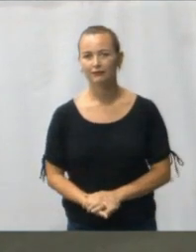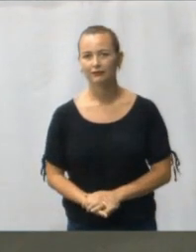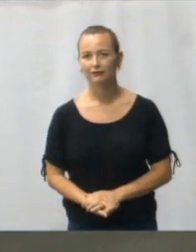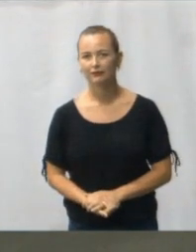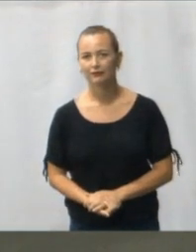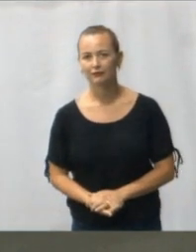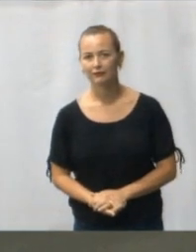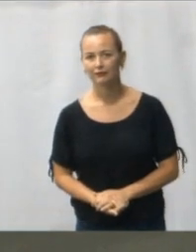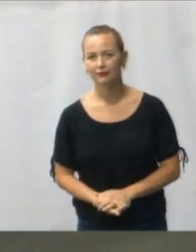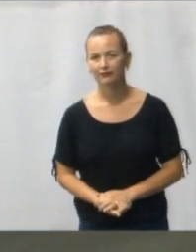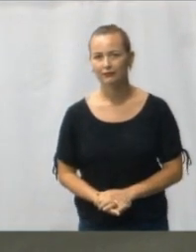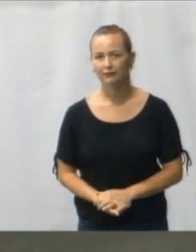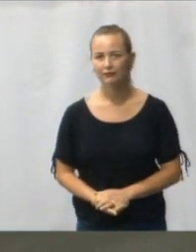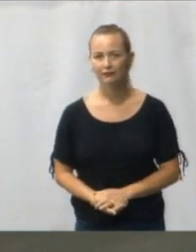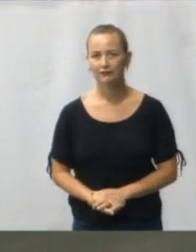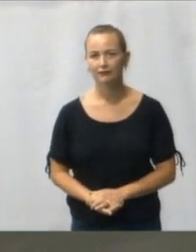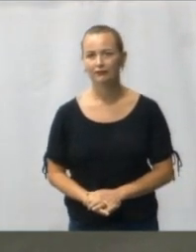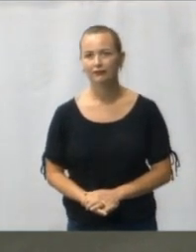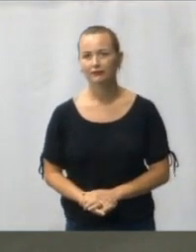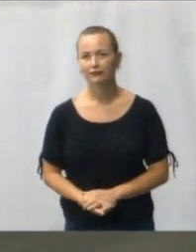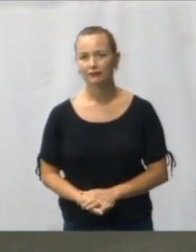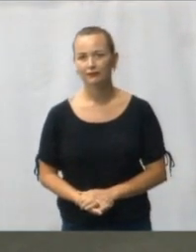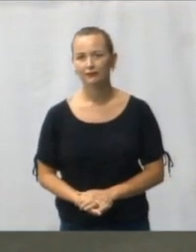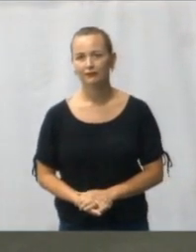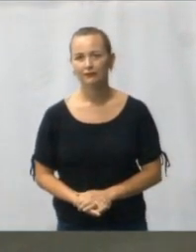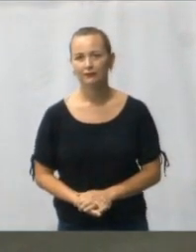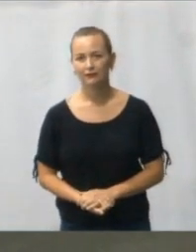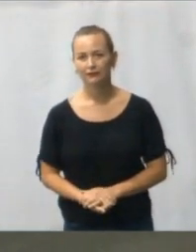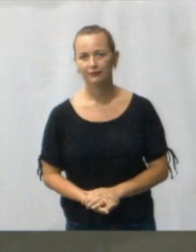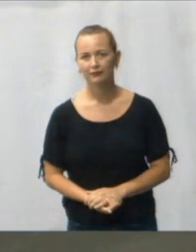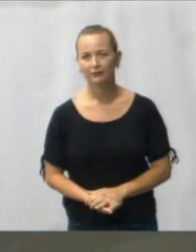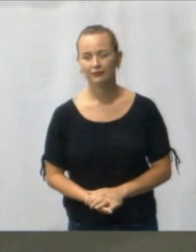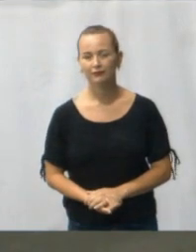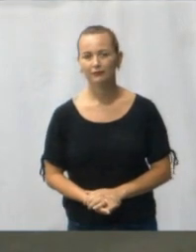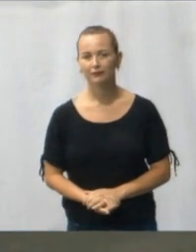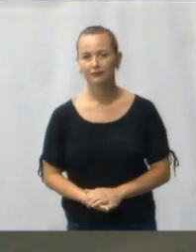Agora sim. Luiz Emanuel, Dalton, Varejão.